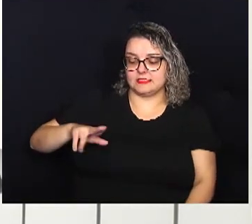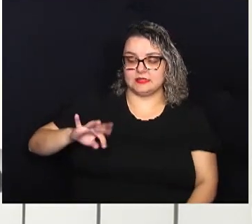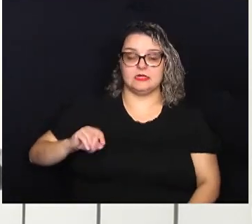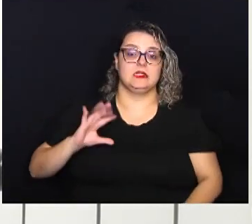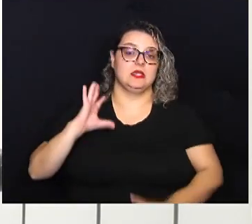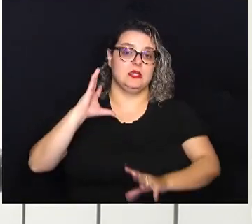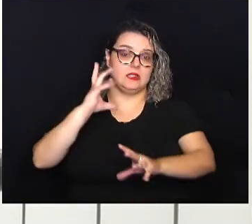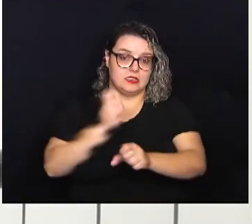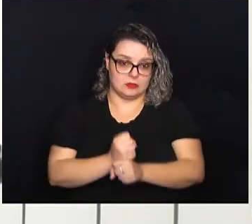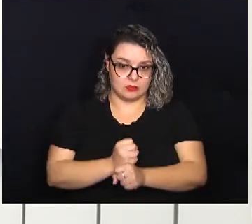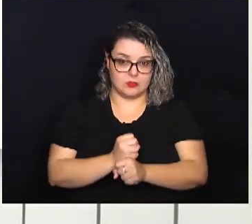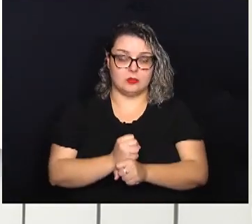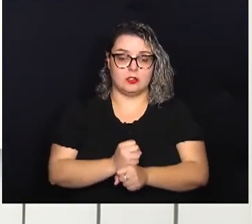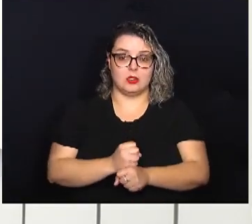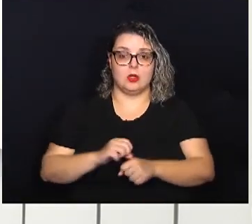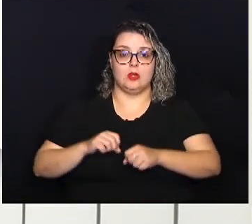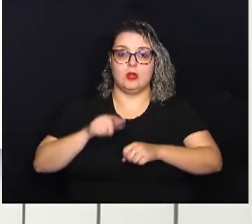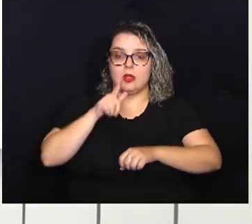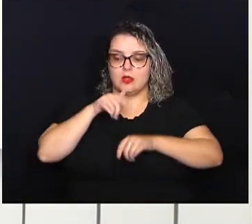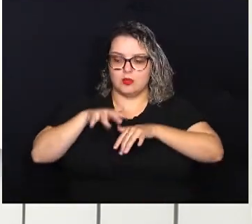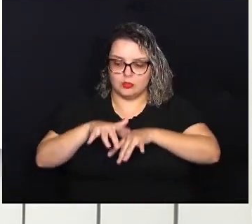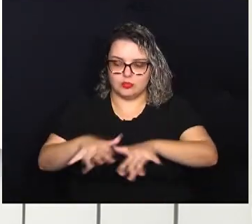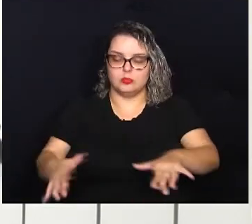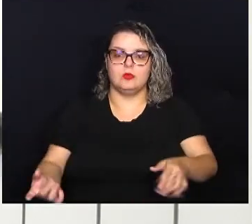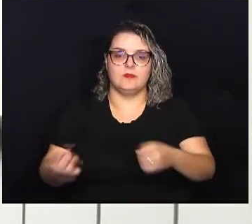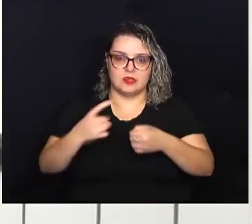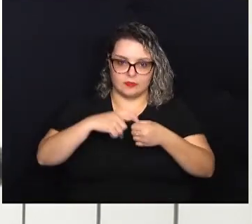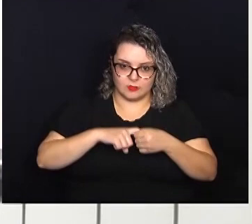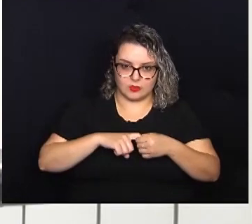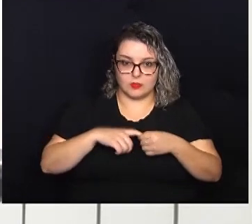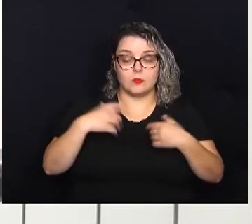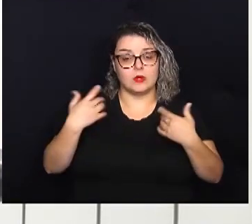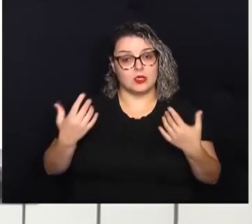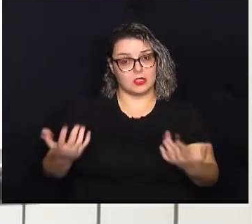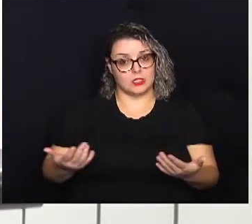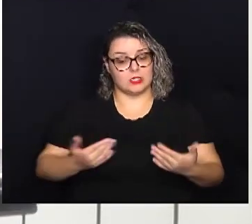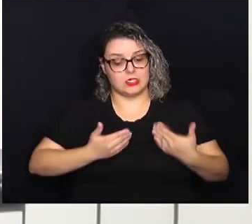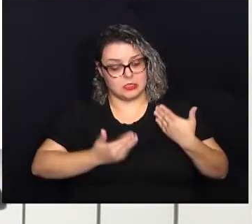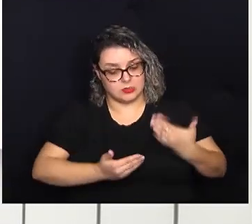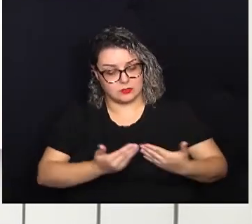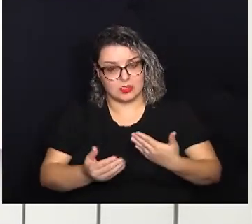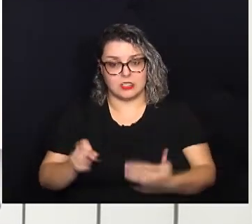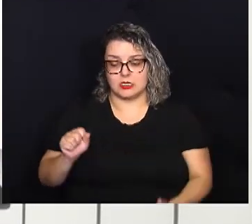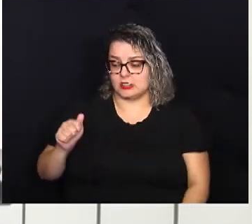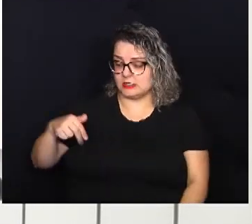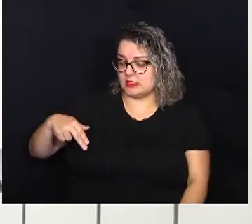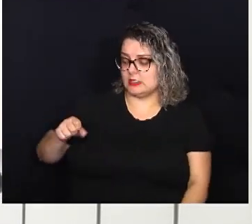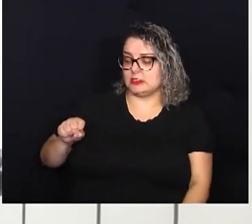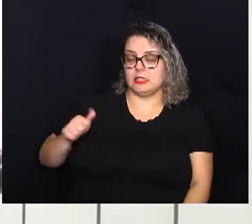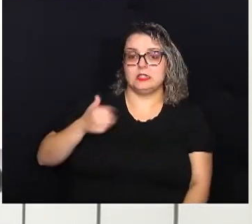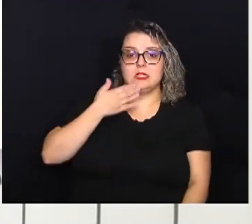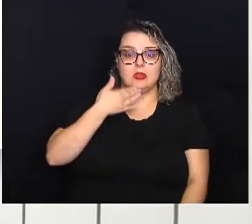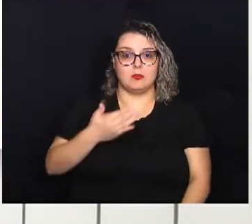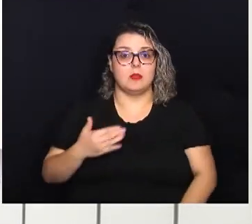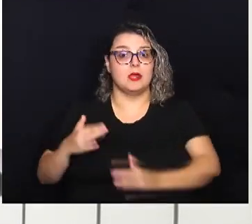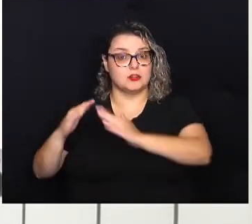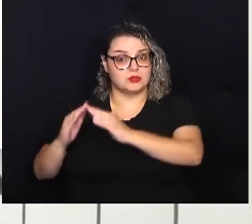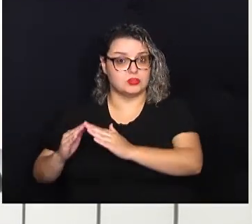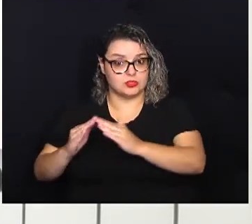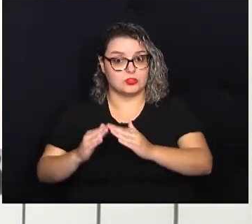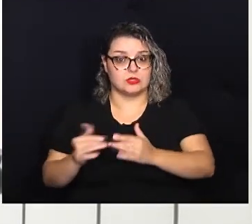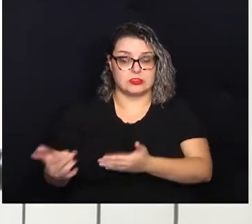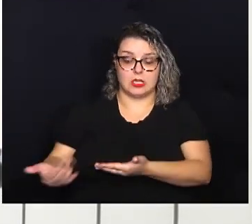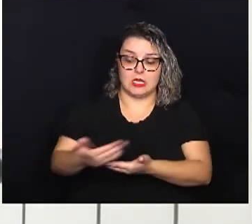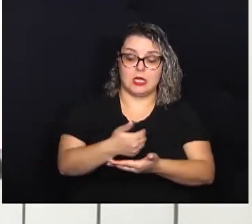ao abastecimento será retomado enquanto isso solicita e aos moradores que